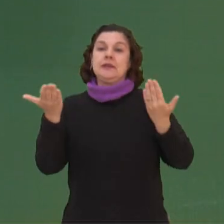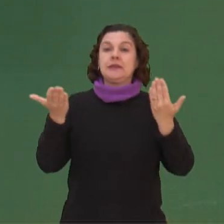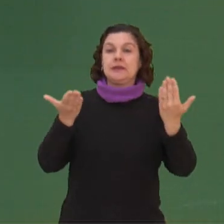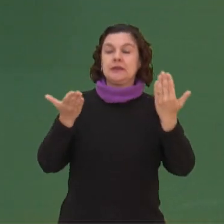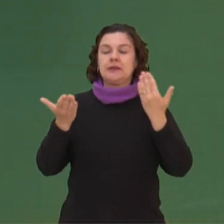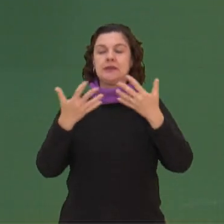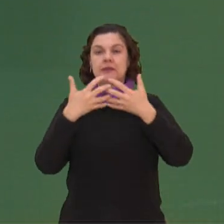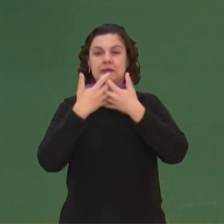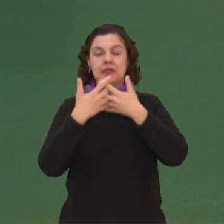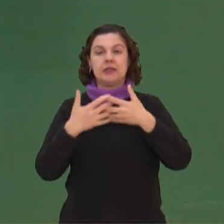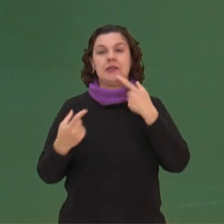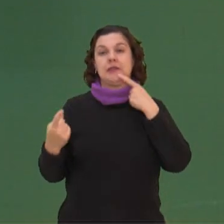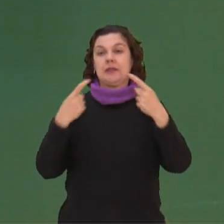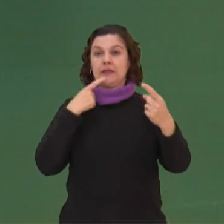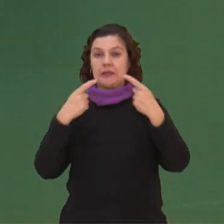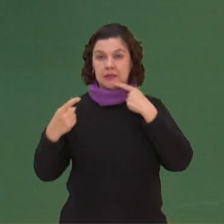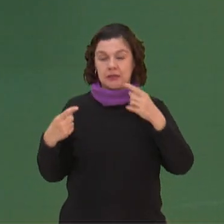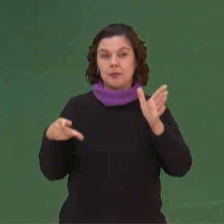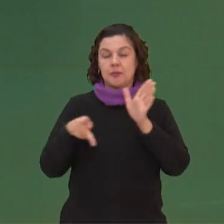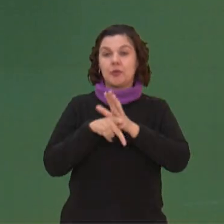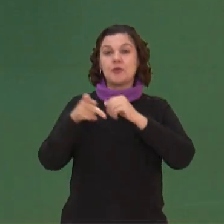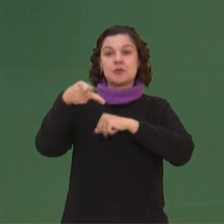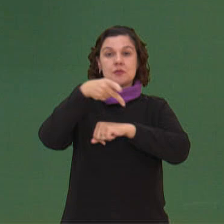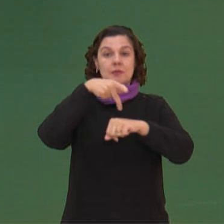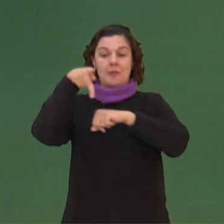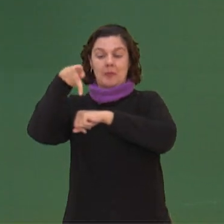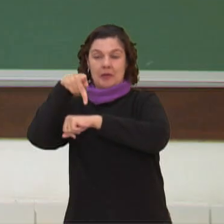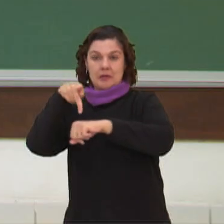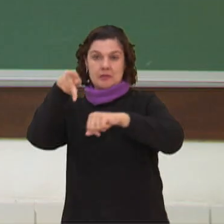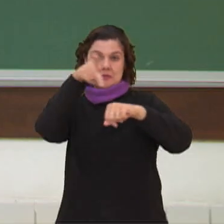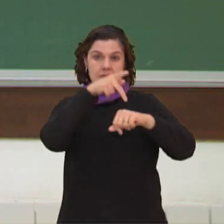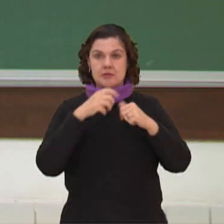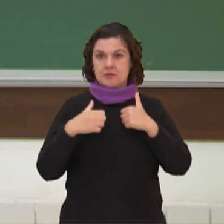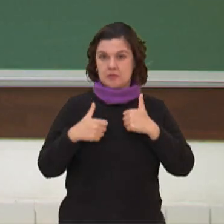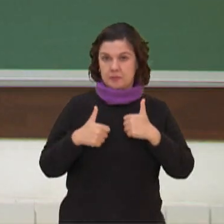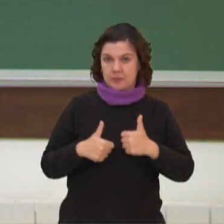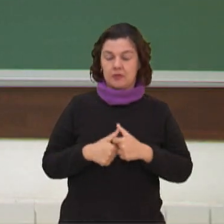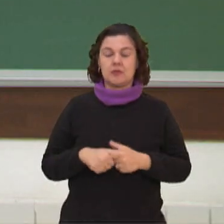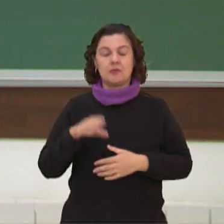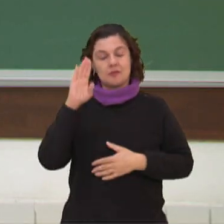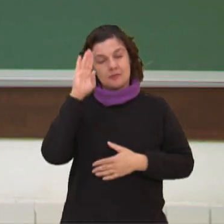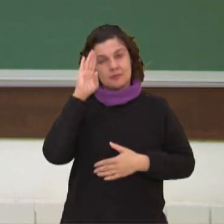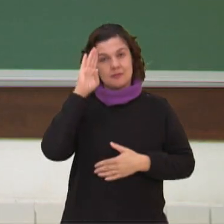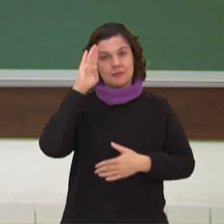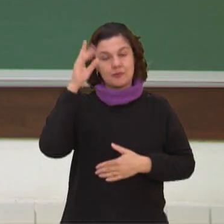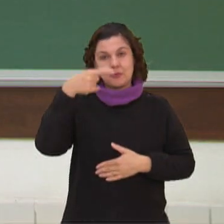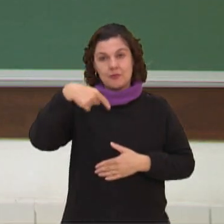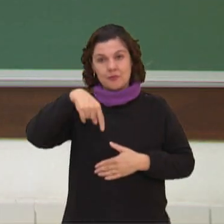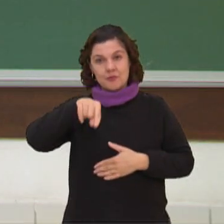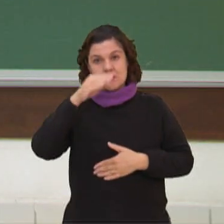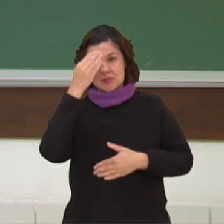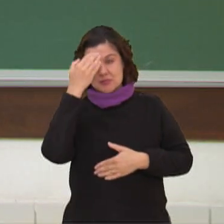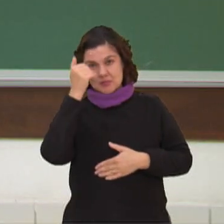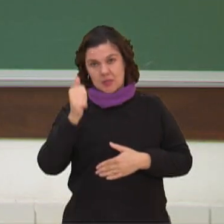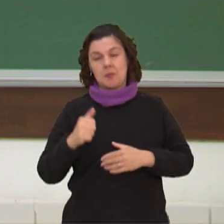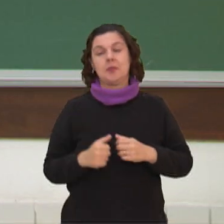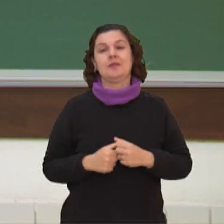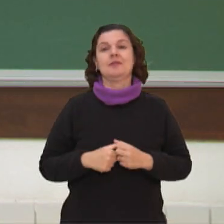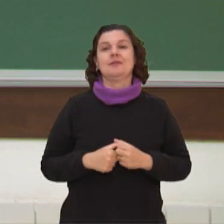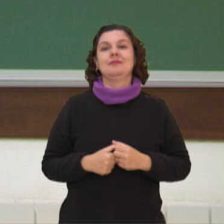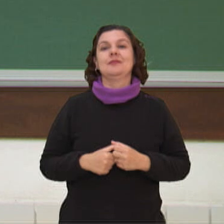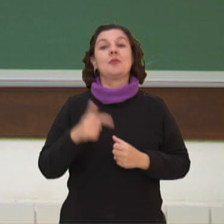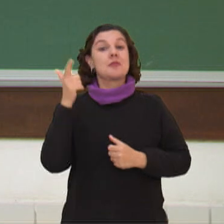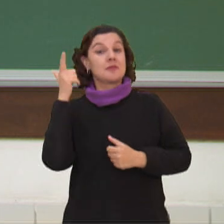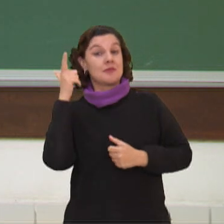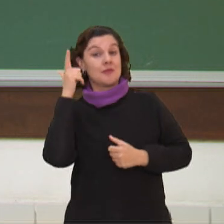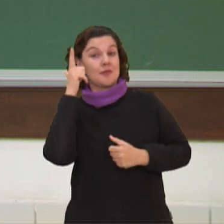mediar os debates que existem entre esses países. Fundamental que você saiba tudo isso para